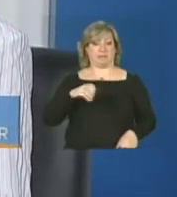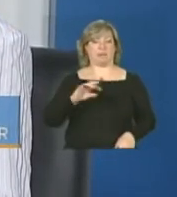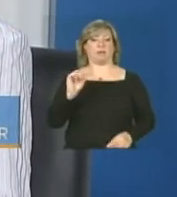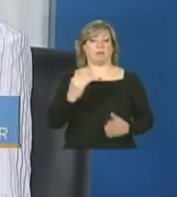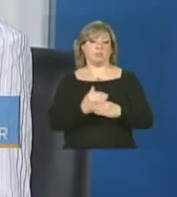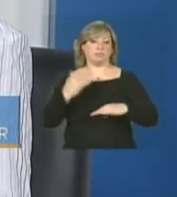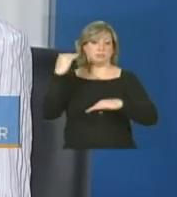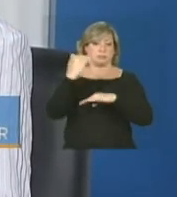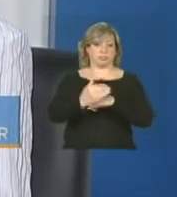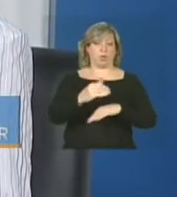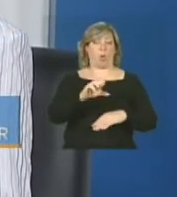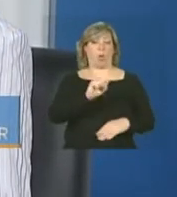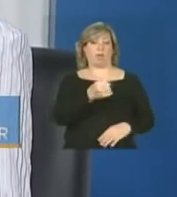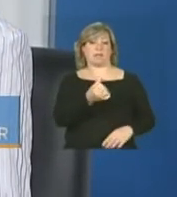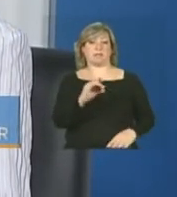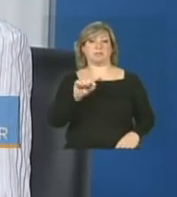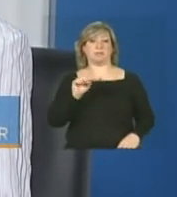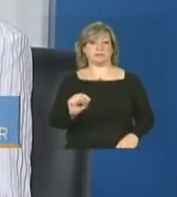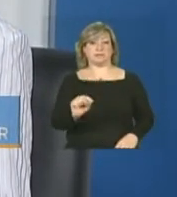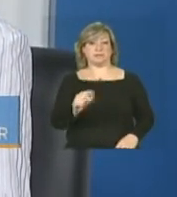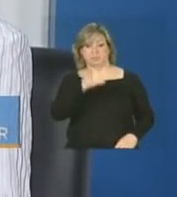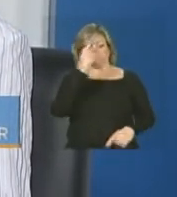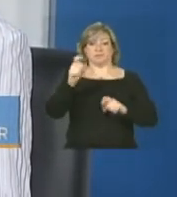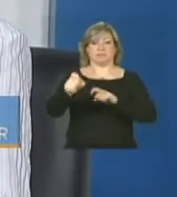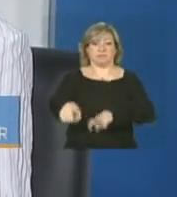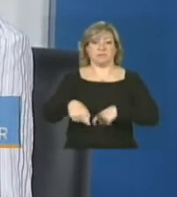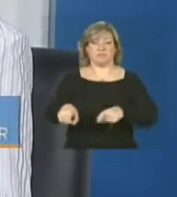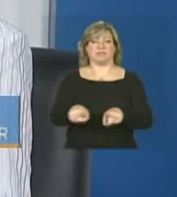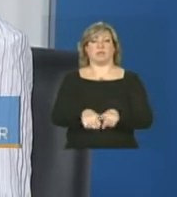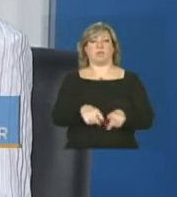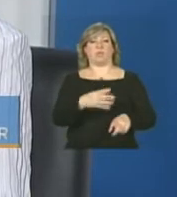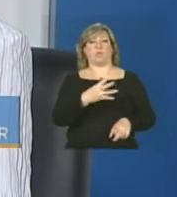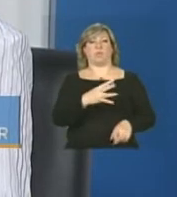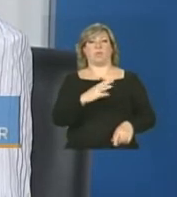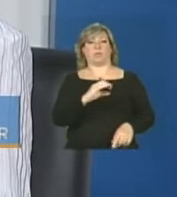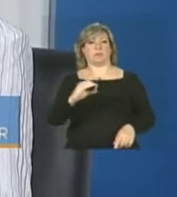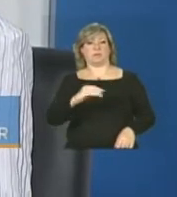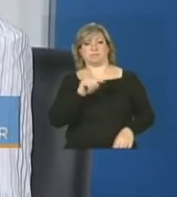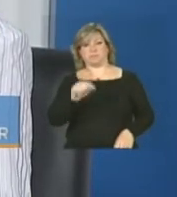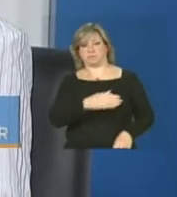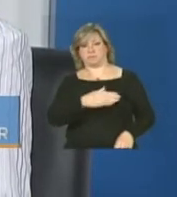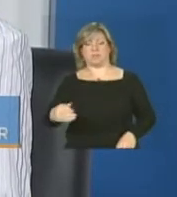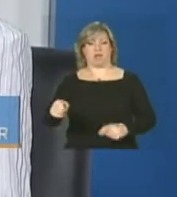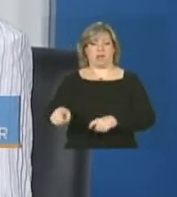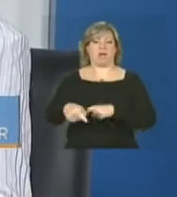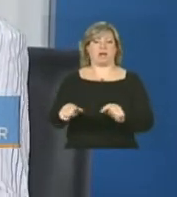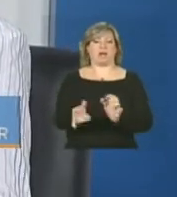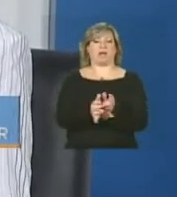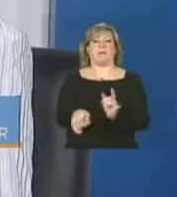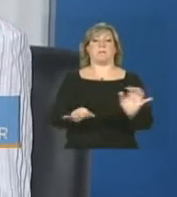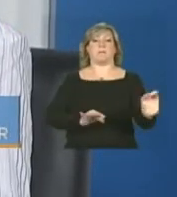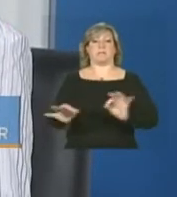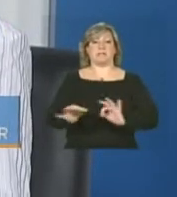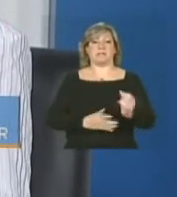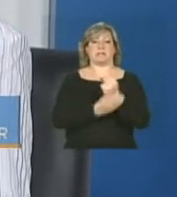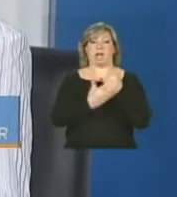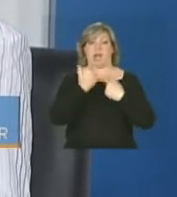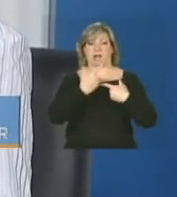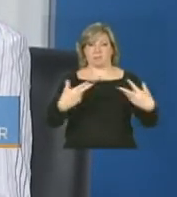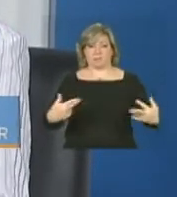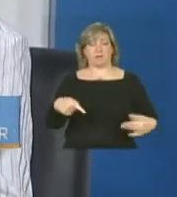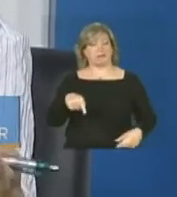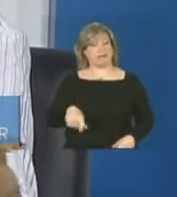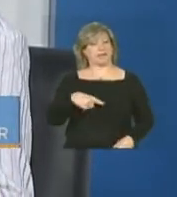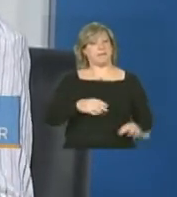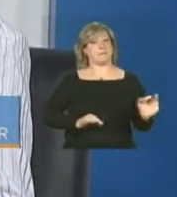mil agricultores para 450 mil agricultores em 2014, é uma meta do Plano de Segurança Alimentar, é uma meta do Plano Brasil